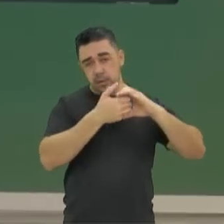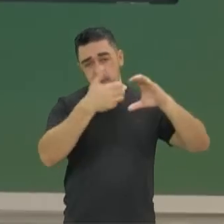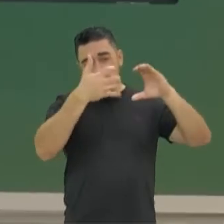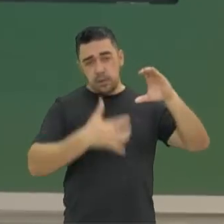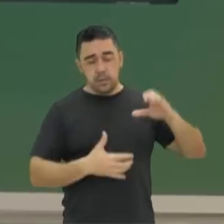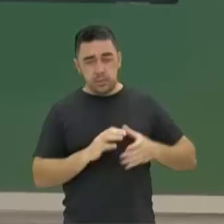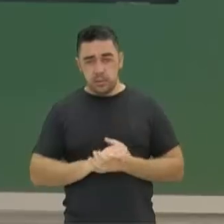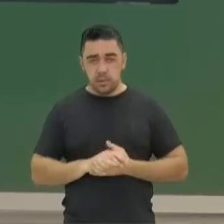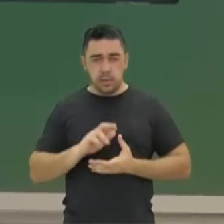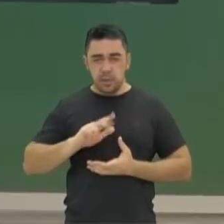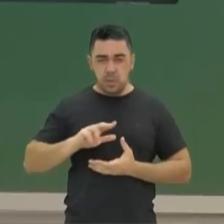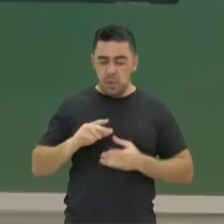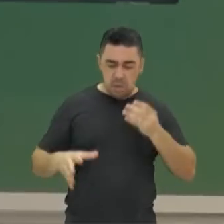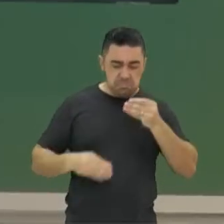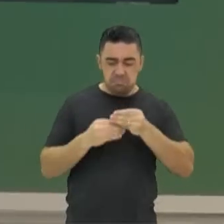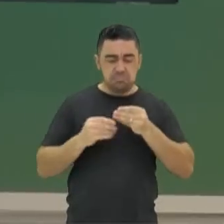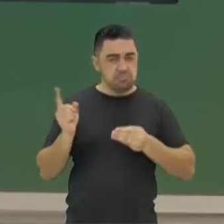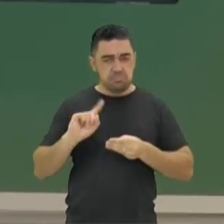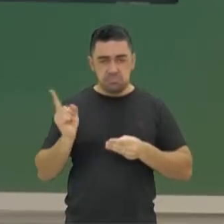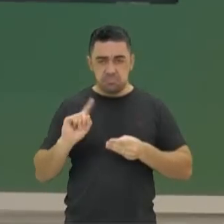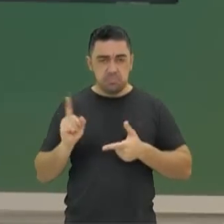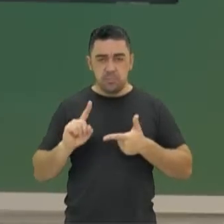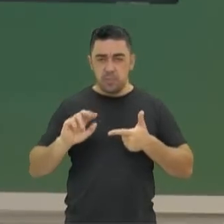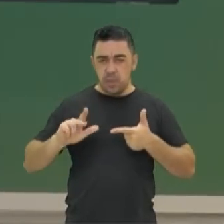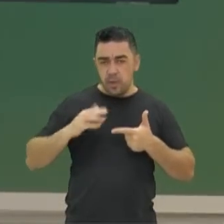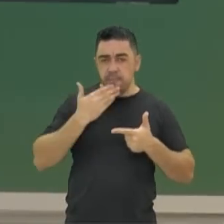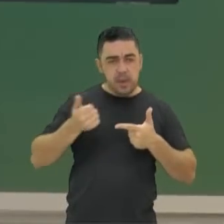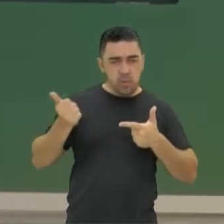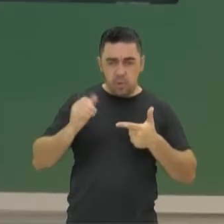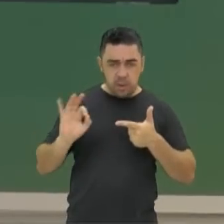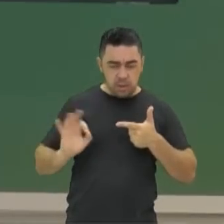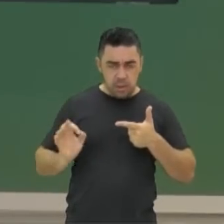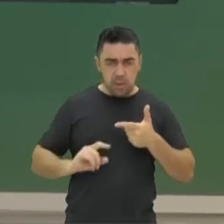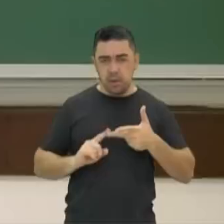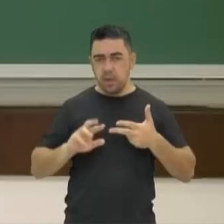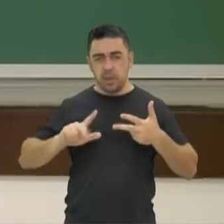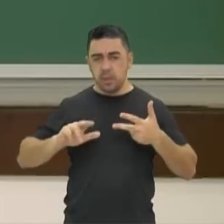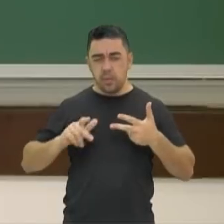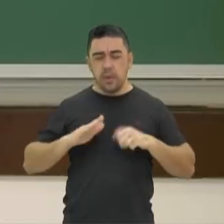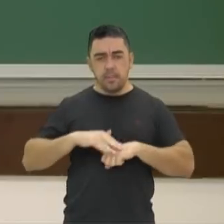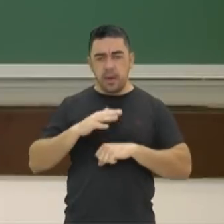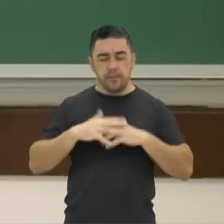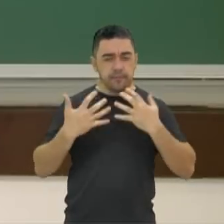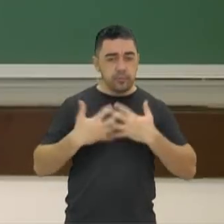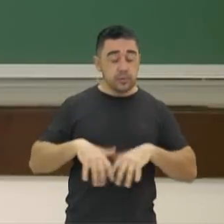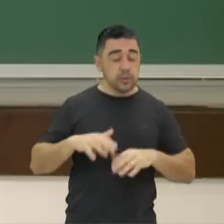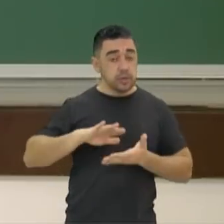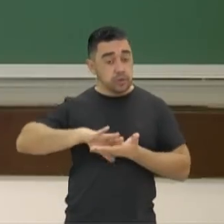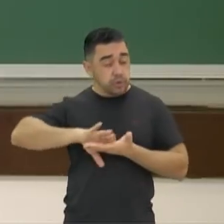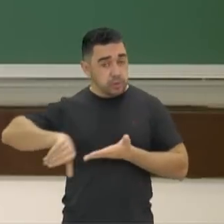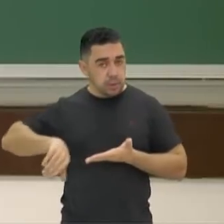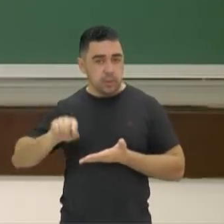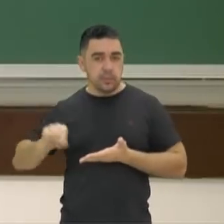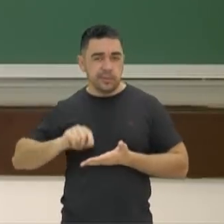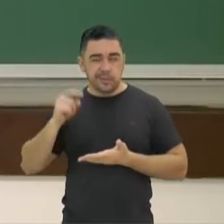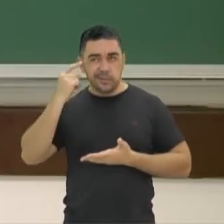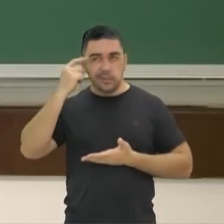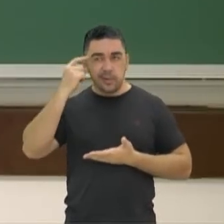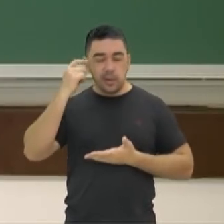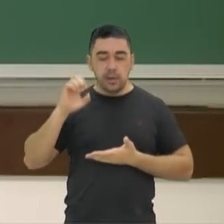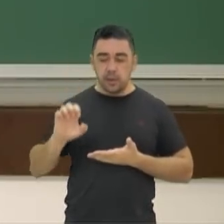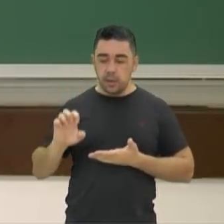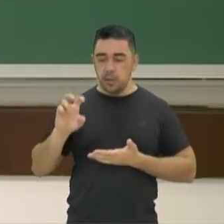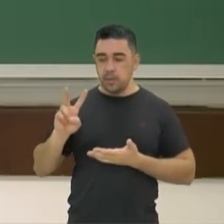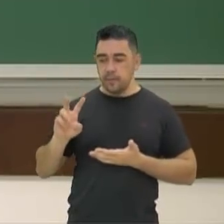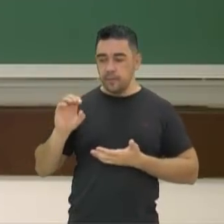características. Não é incremento de nada, não é melhoria de nada, não é deixar mais complexo. A gente tem que tirar da cabeça essa ideia de que